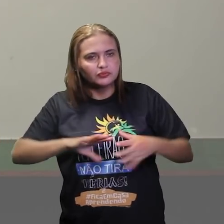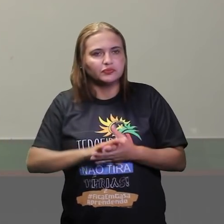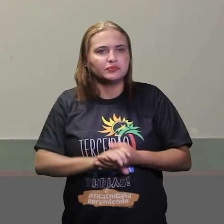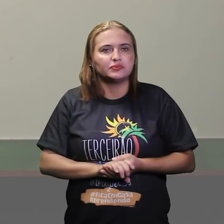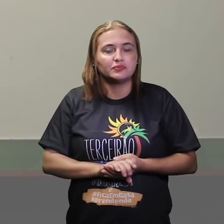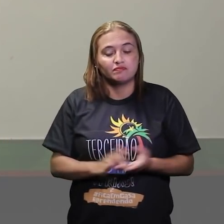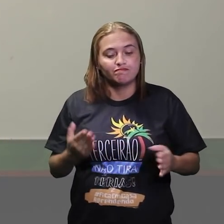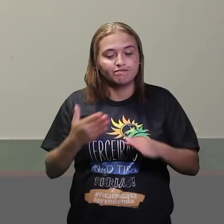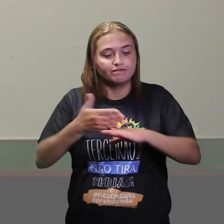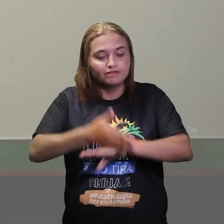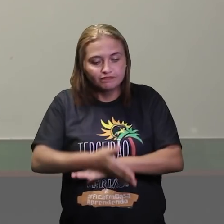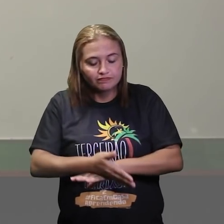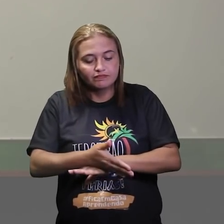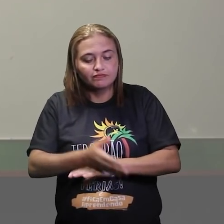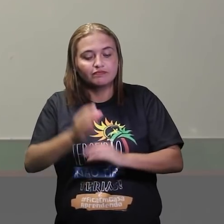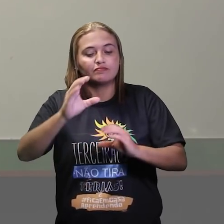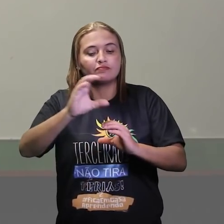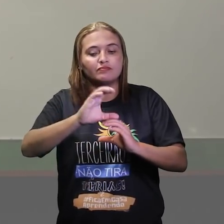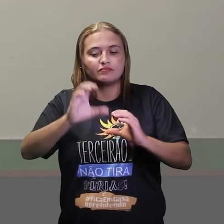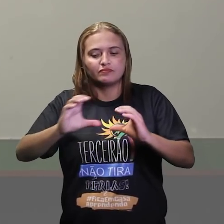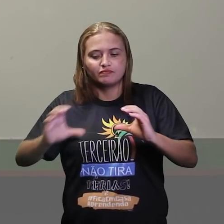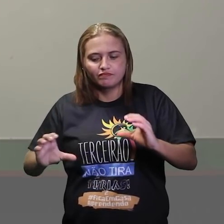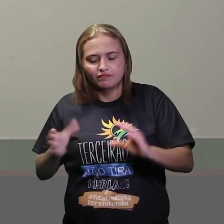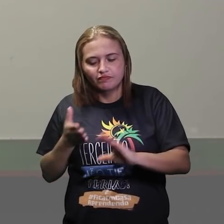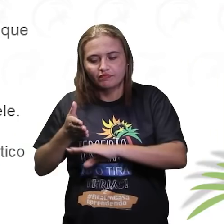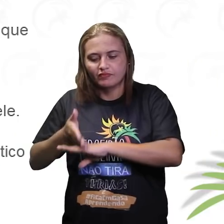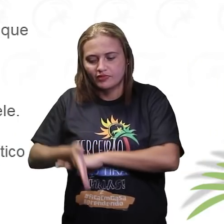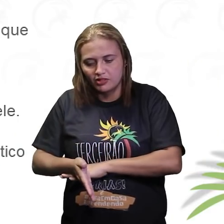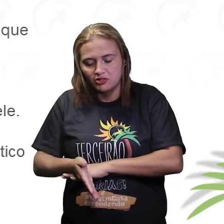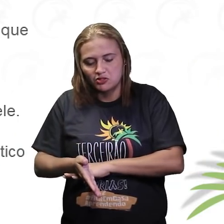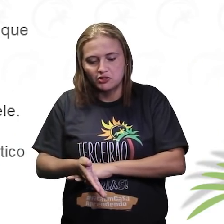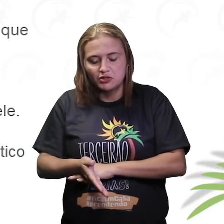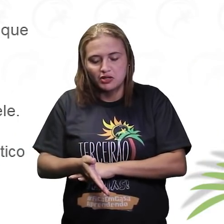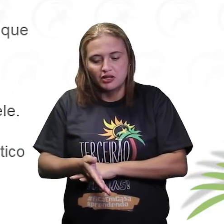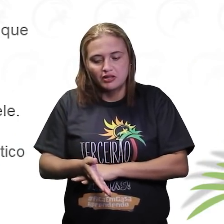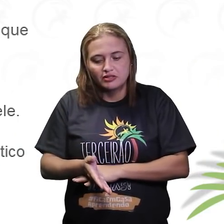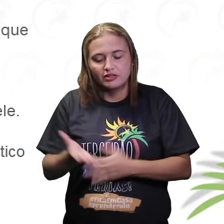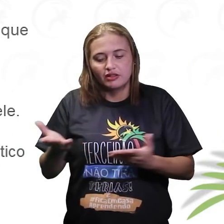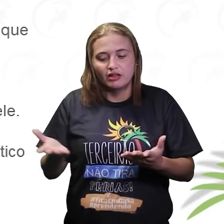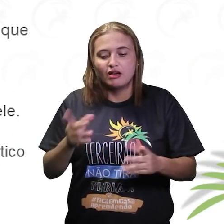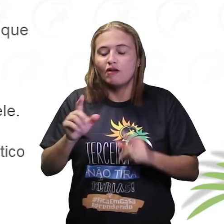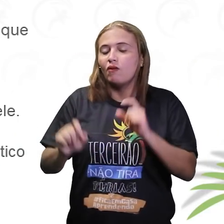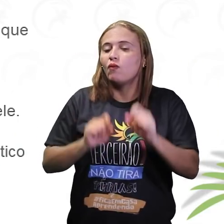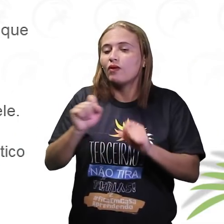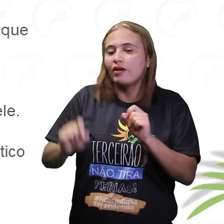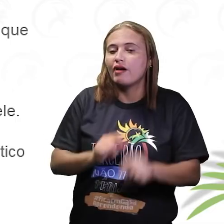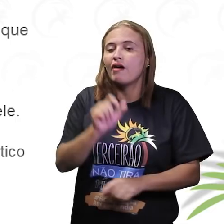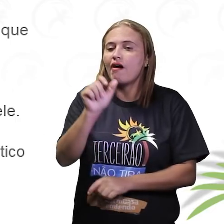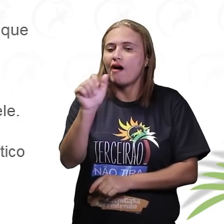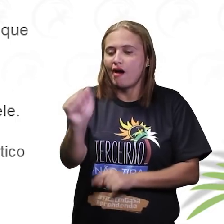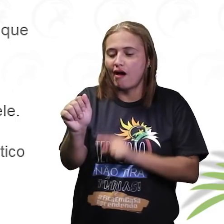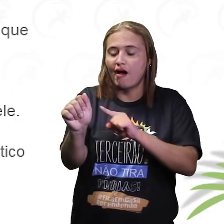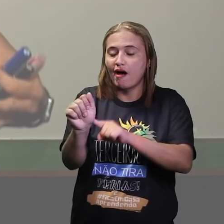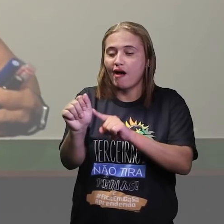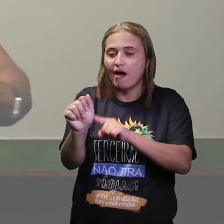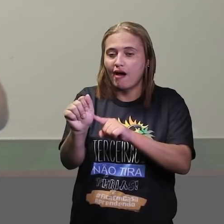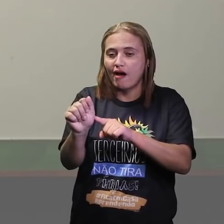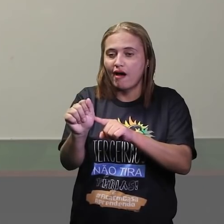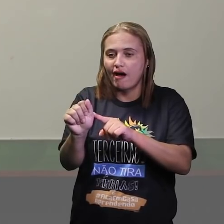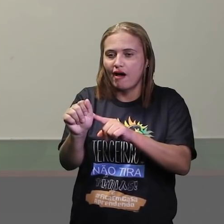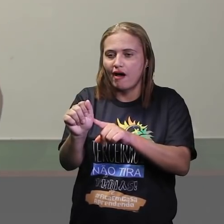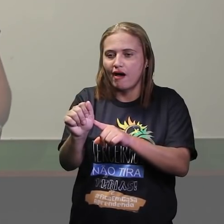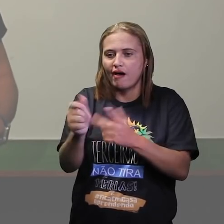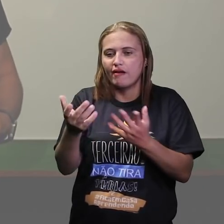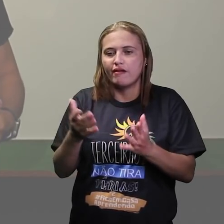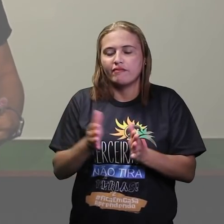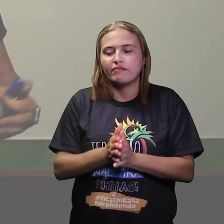civil, o que acontece? A gente se desvia da bondade. E aí a letra A vai ser a letra que a gente vai assinalar. A gente vai desviar